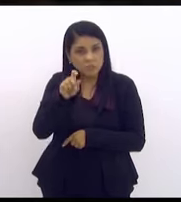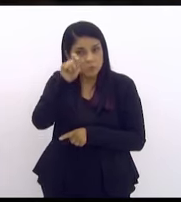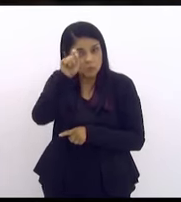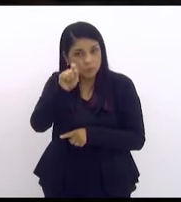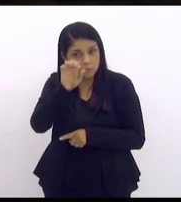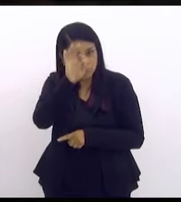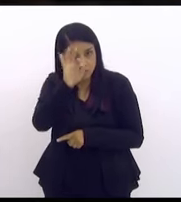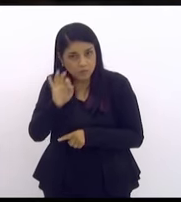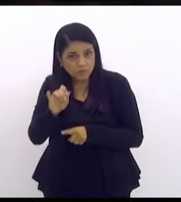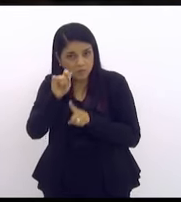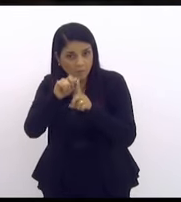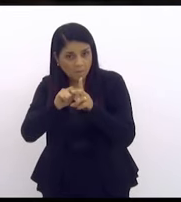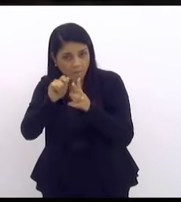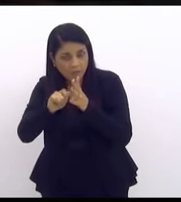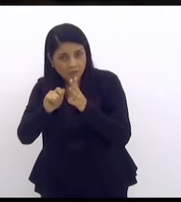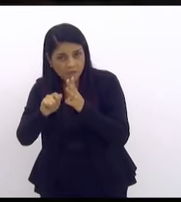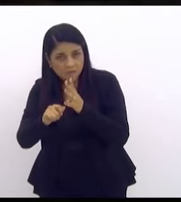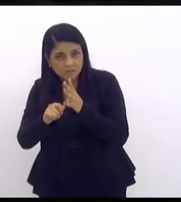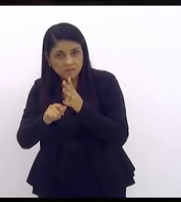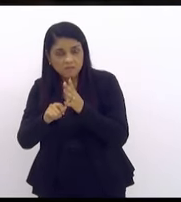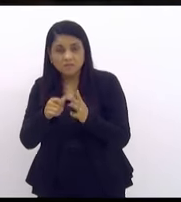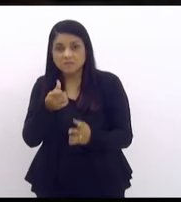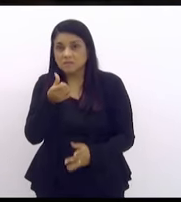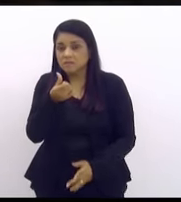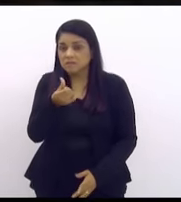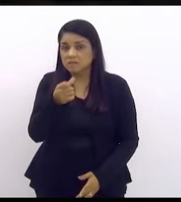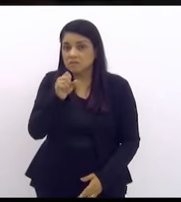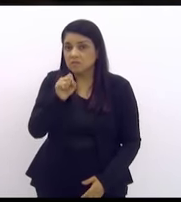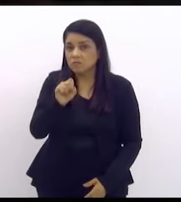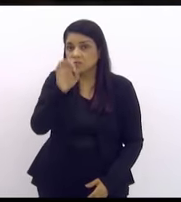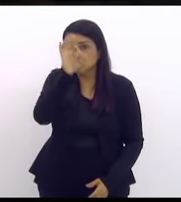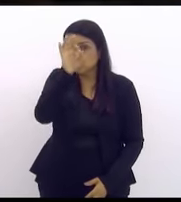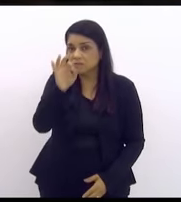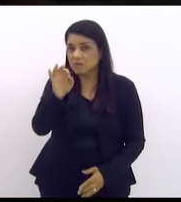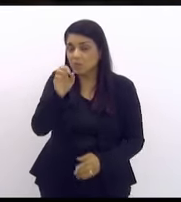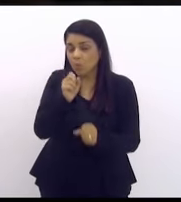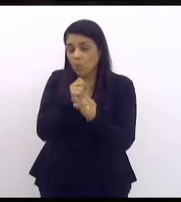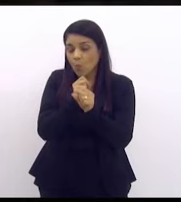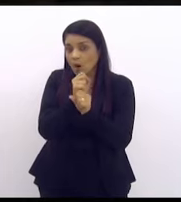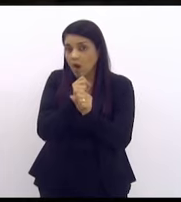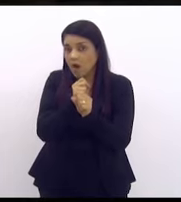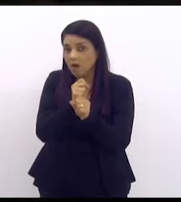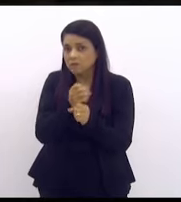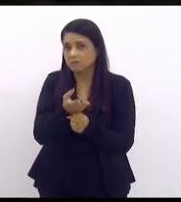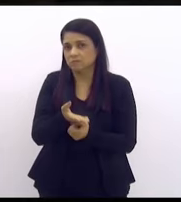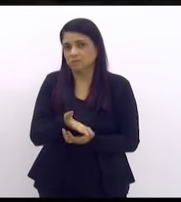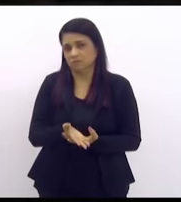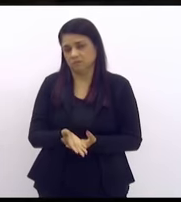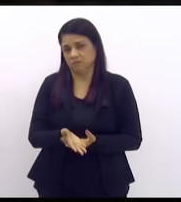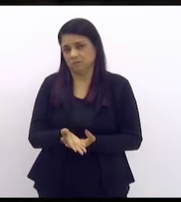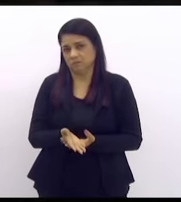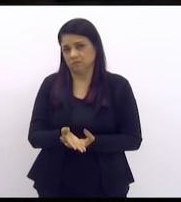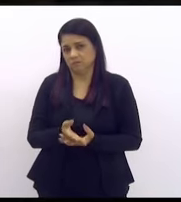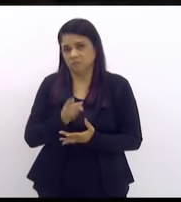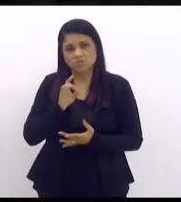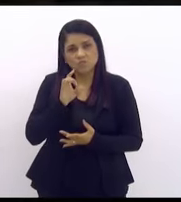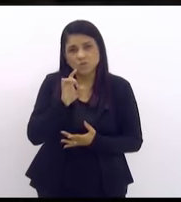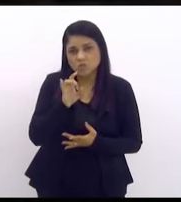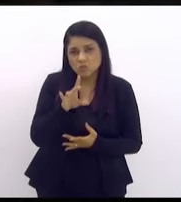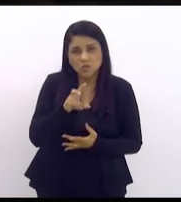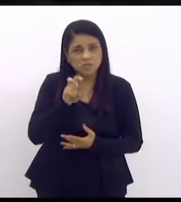mês é praticamente 68% ao ano. Porque não é só fazer